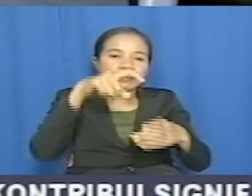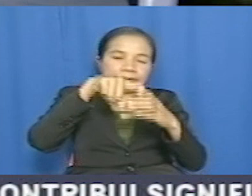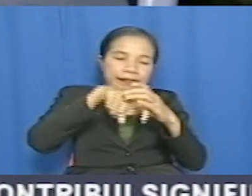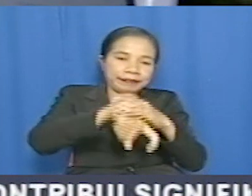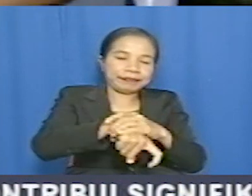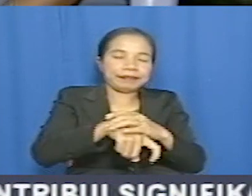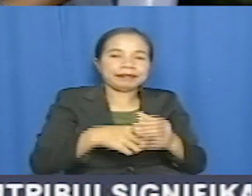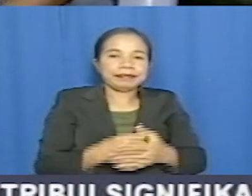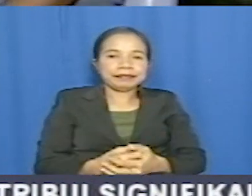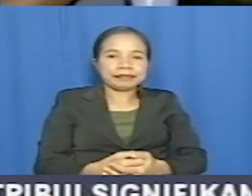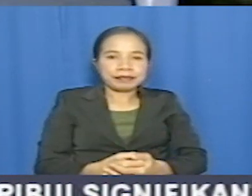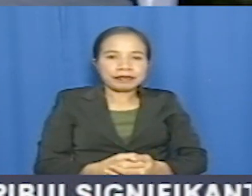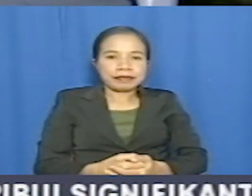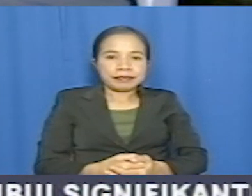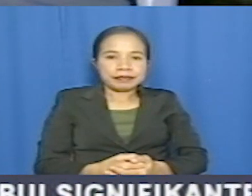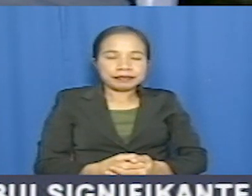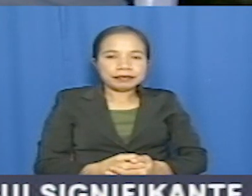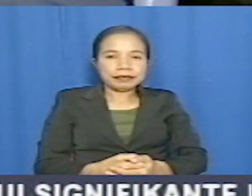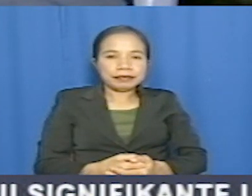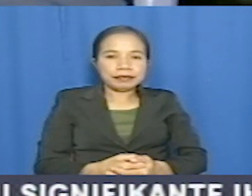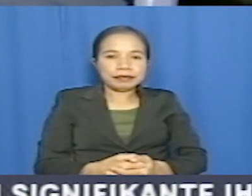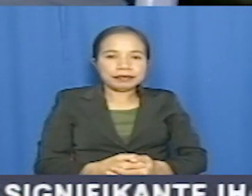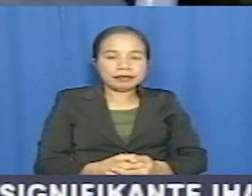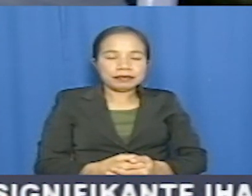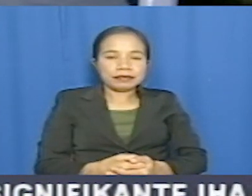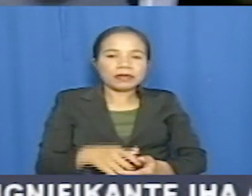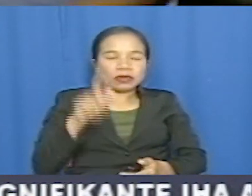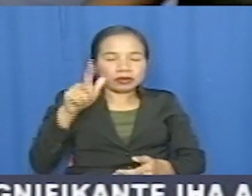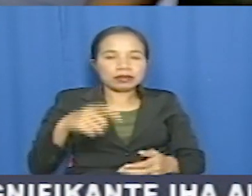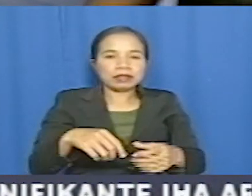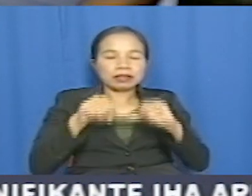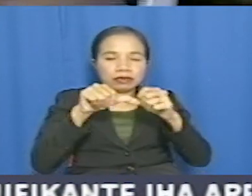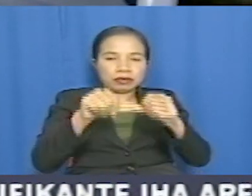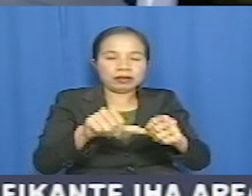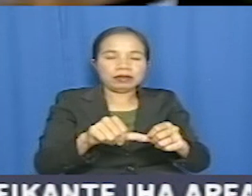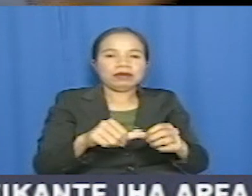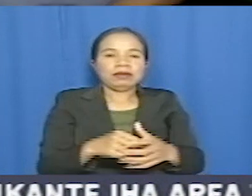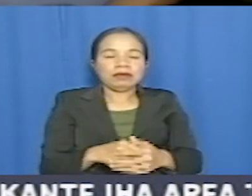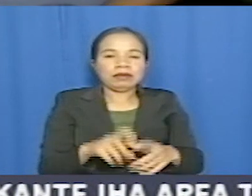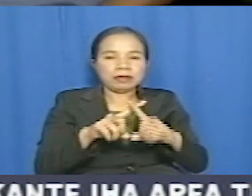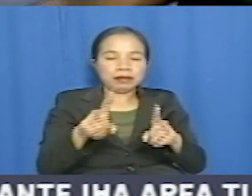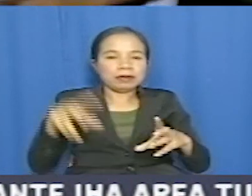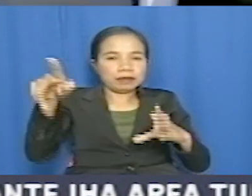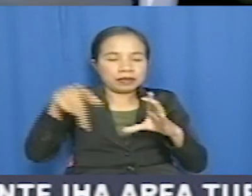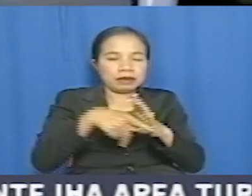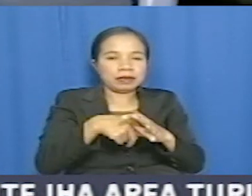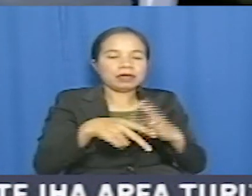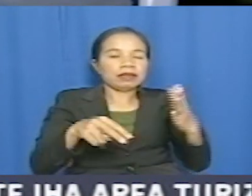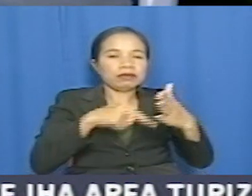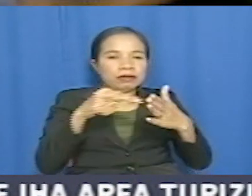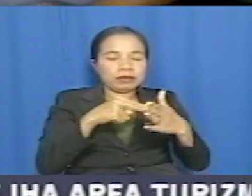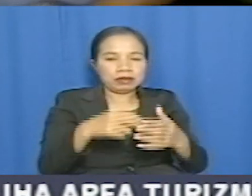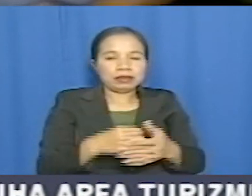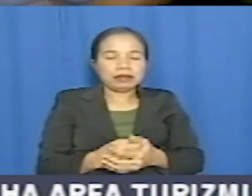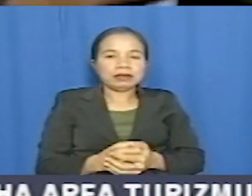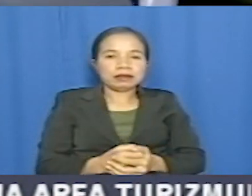Ok, presidente, eu sei que você vai ler a barra Clilton, mas bem, você acompanha também notícias de balão. Diego, telespectadores, você